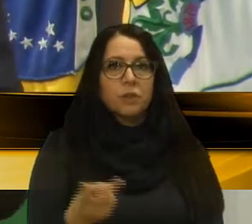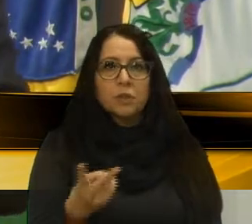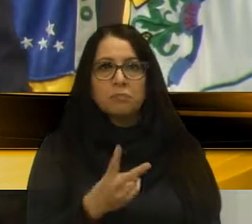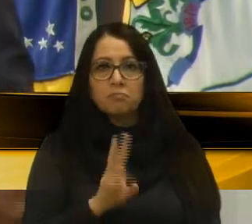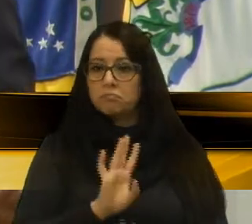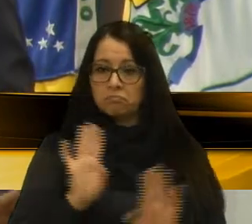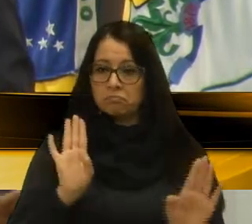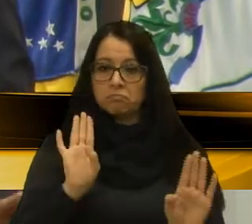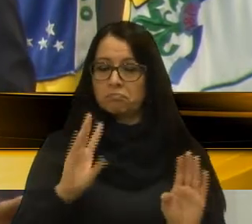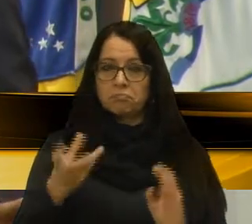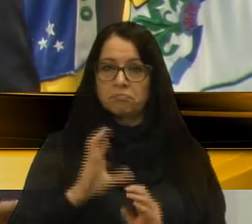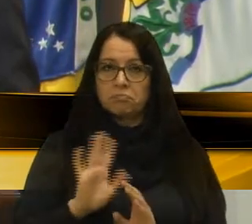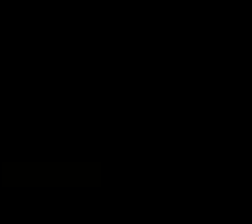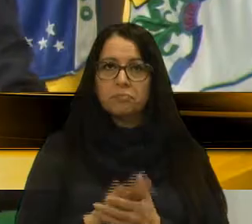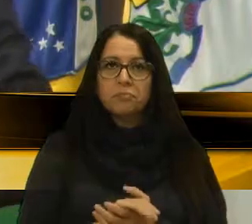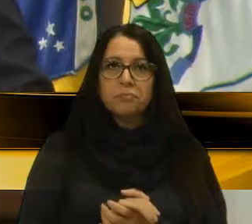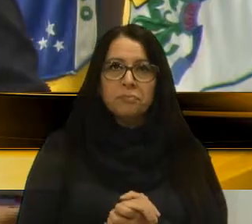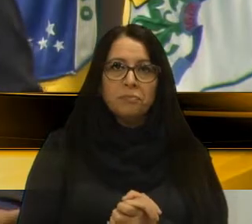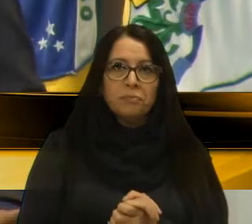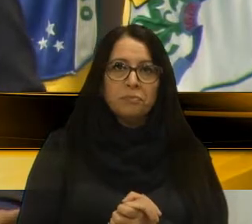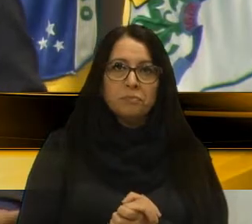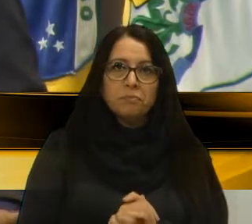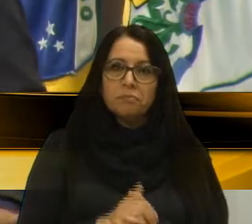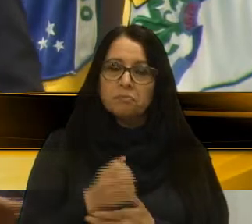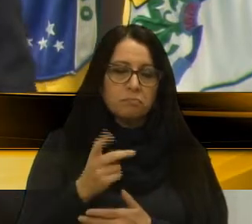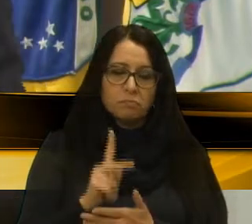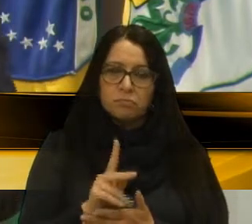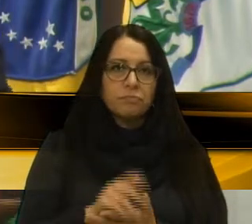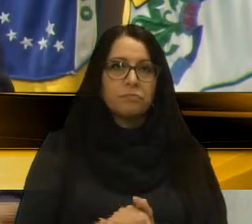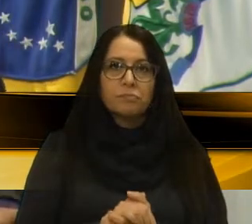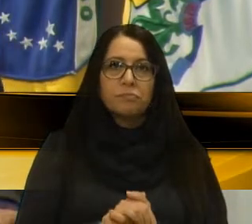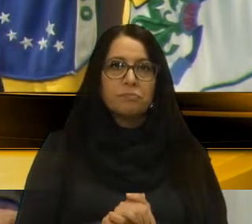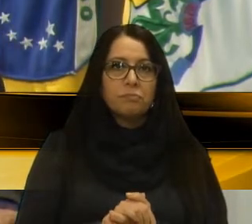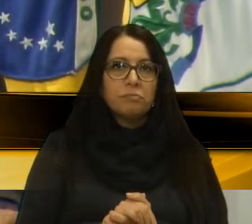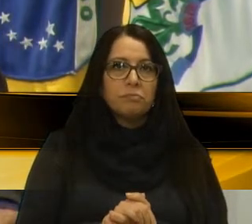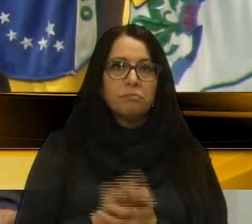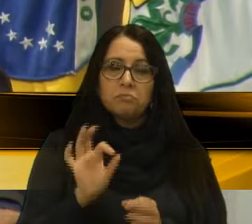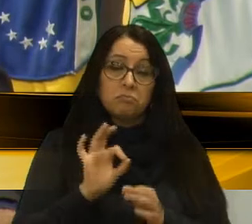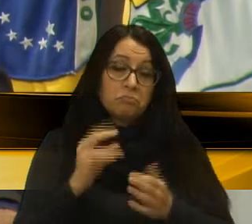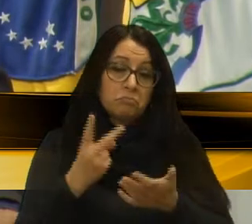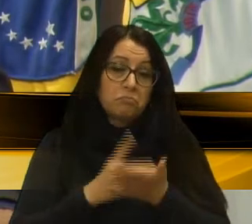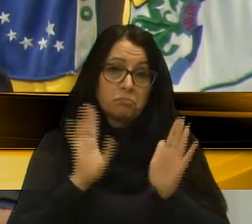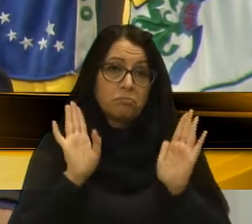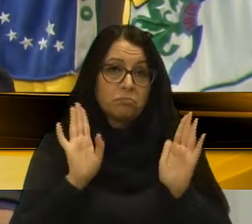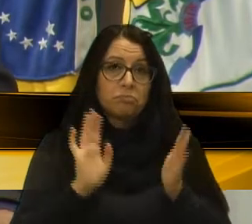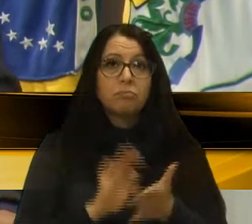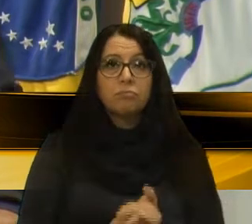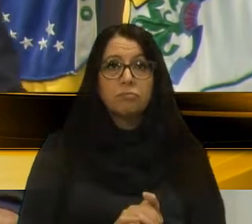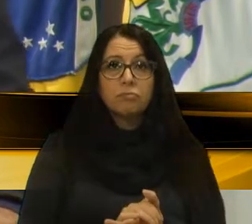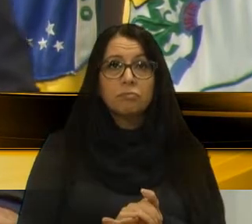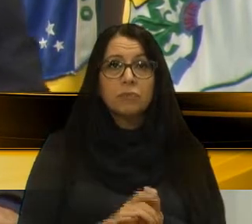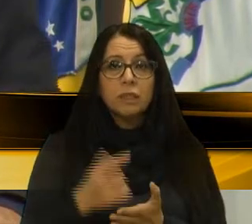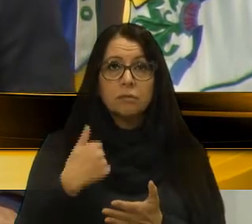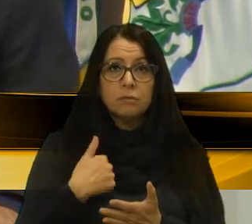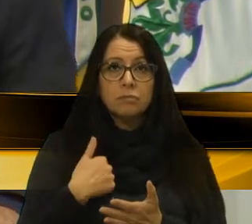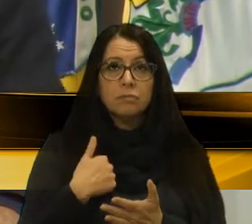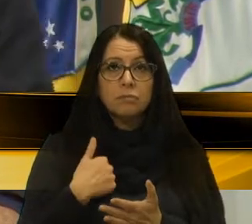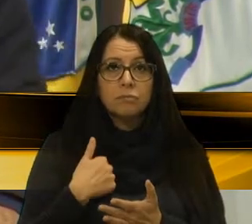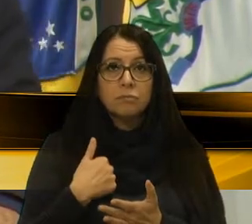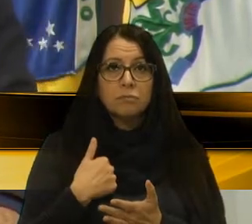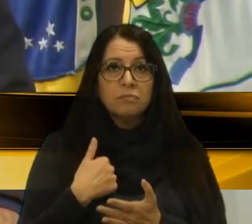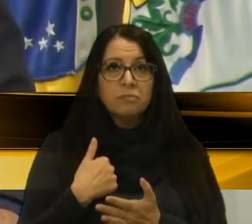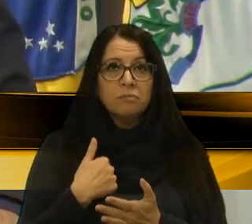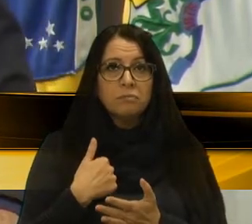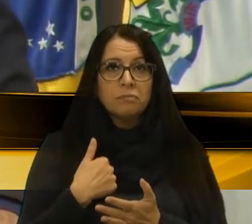declinaram, não quiseram, muito tranquilo, nada incorreto. Aí eu peguei e,